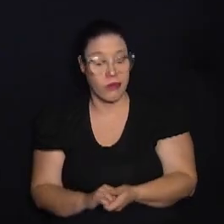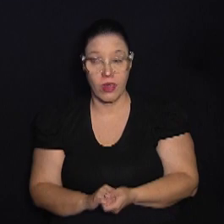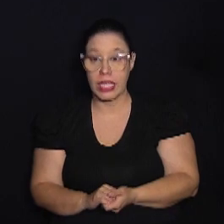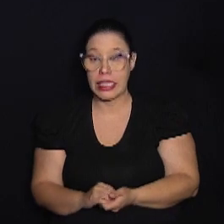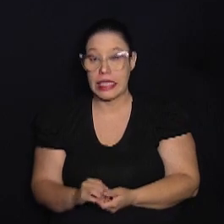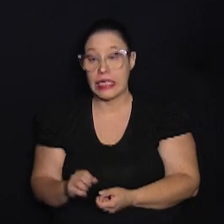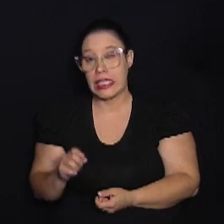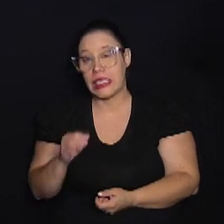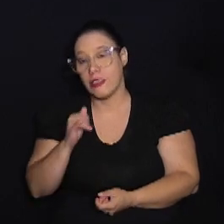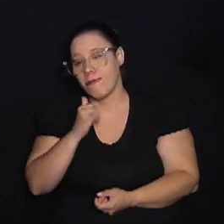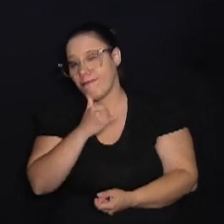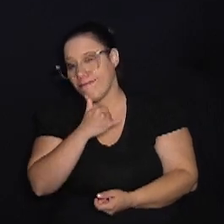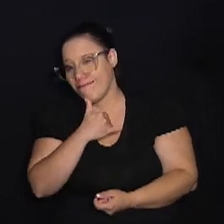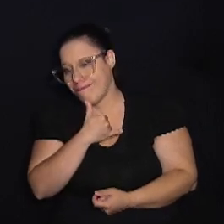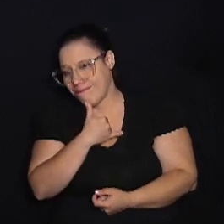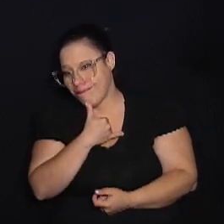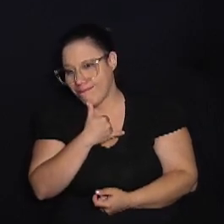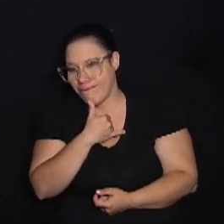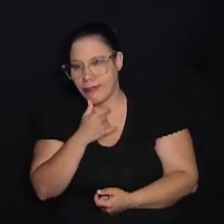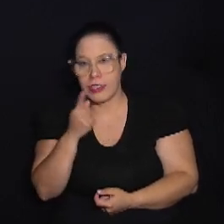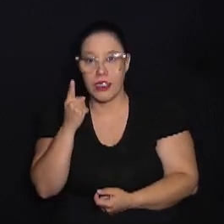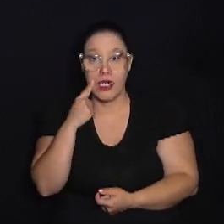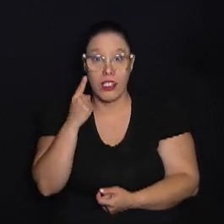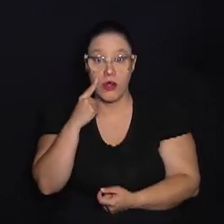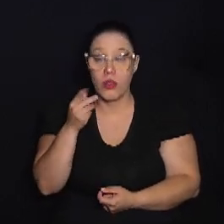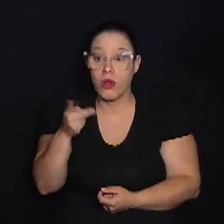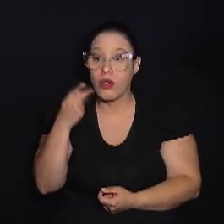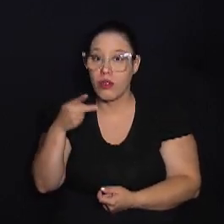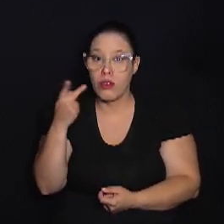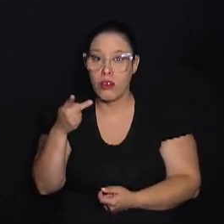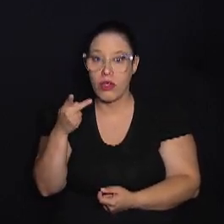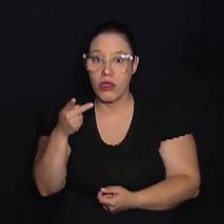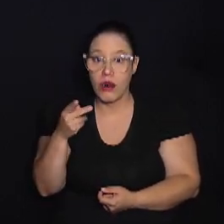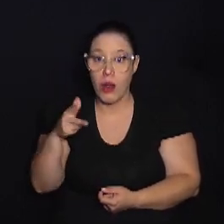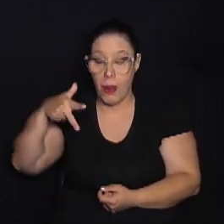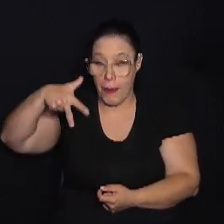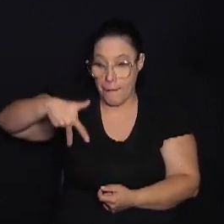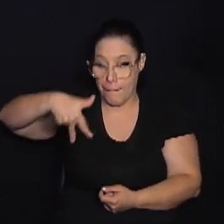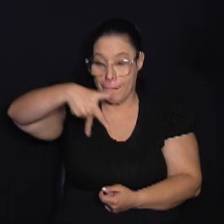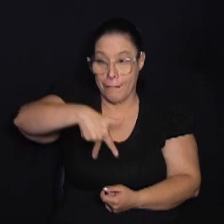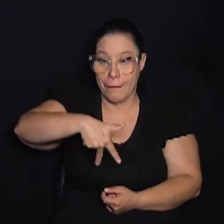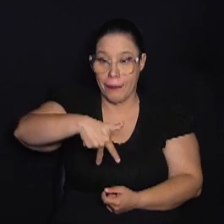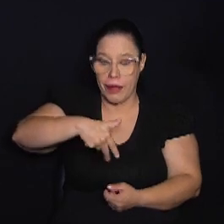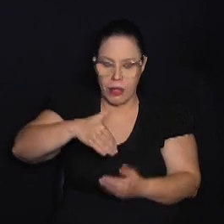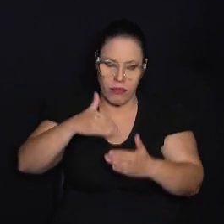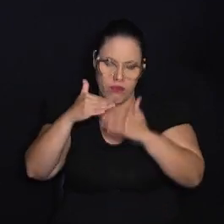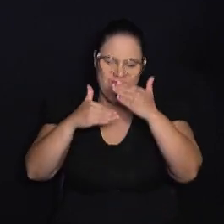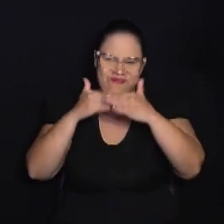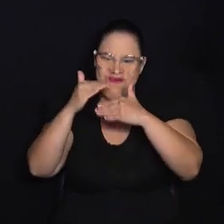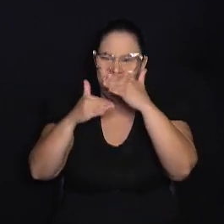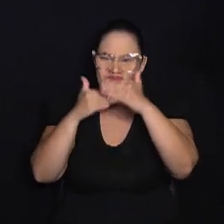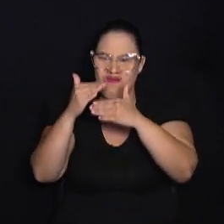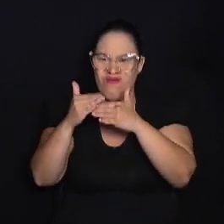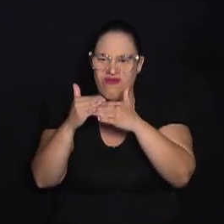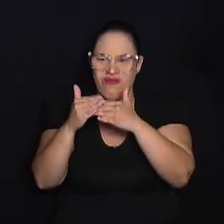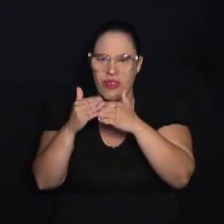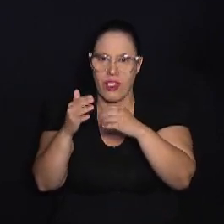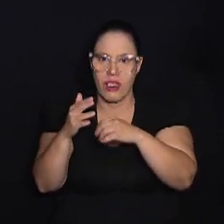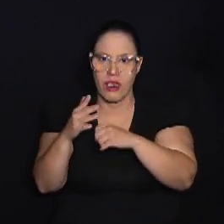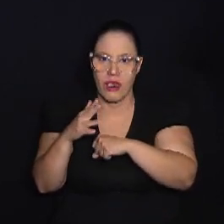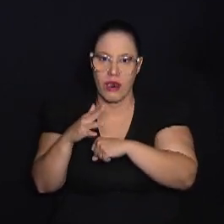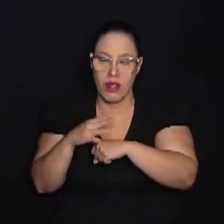Infelizmente, o que a gente vê assim é justamente o que você falou. Os pacientes chegam em uma fase muito avançada em que o tratamento que vai